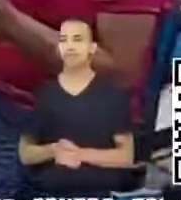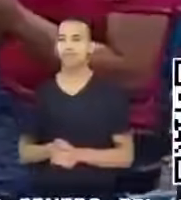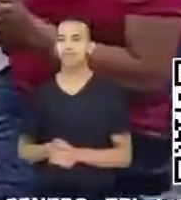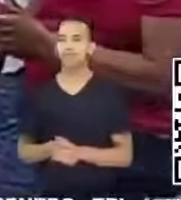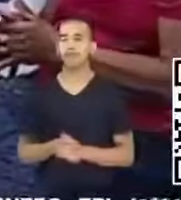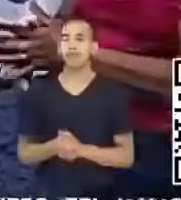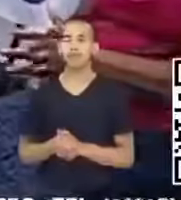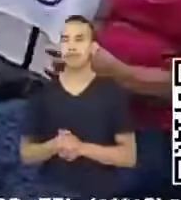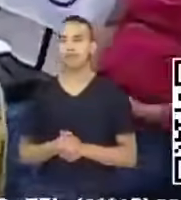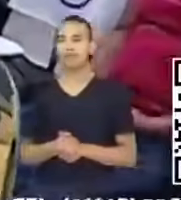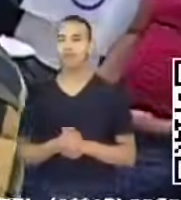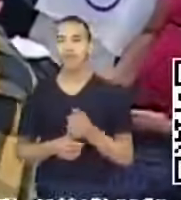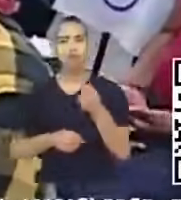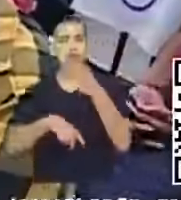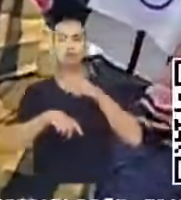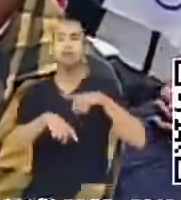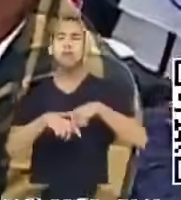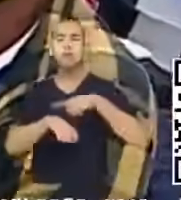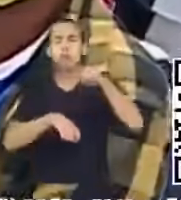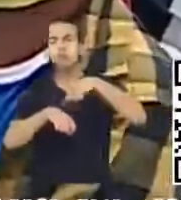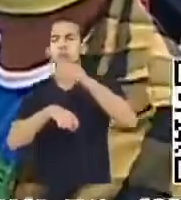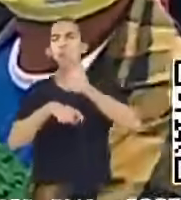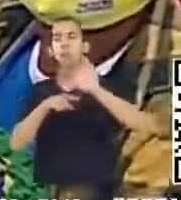e quanto tempo durou o curso